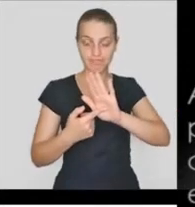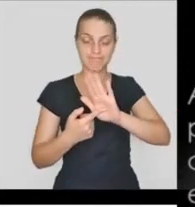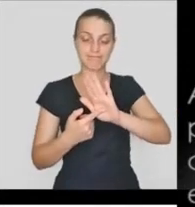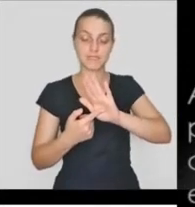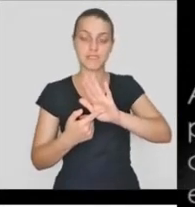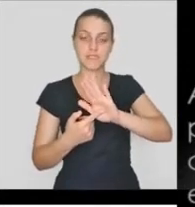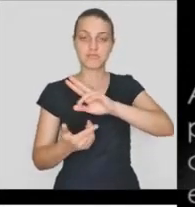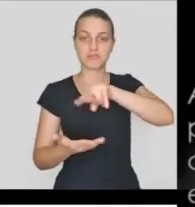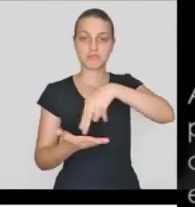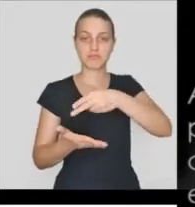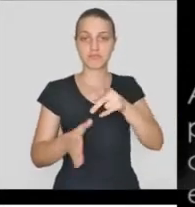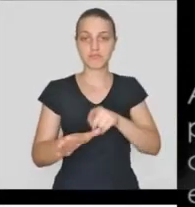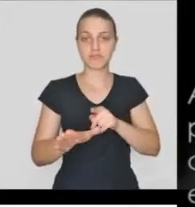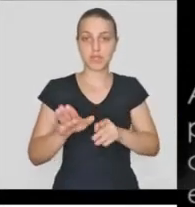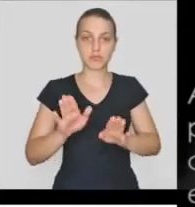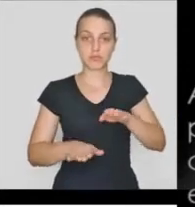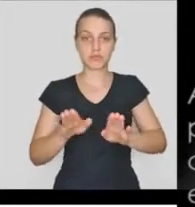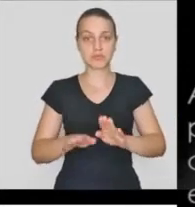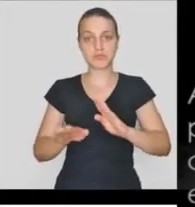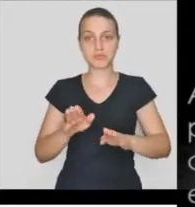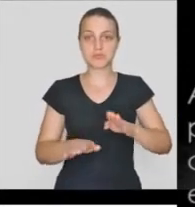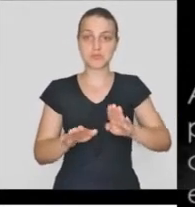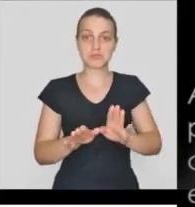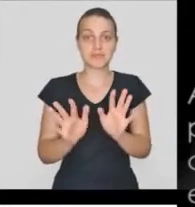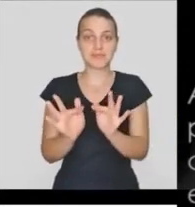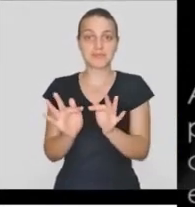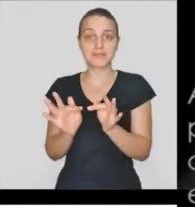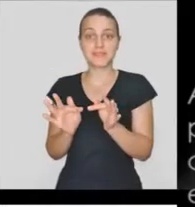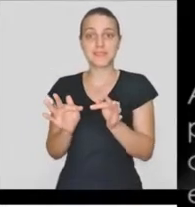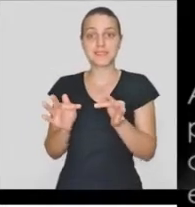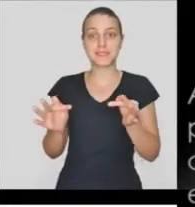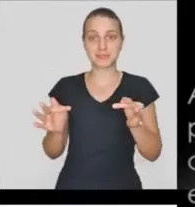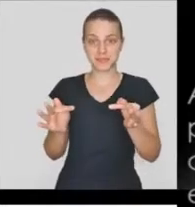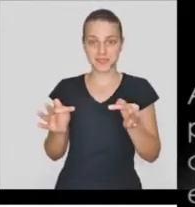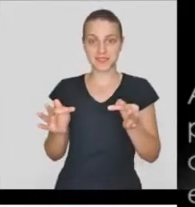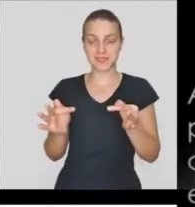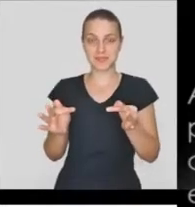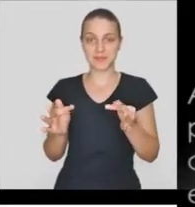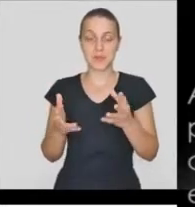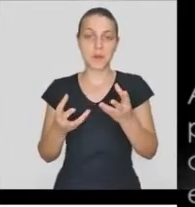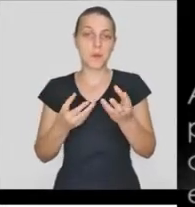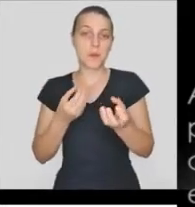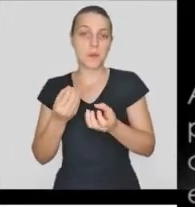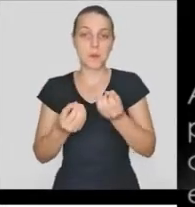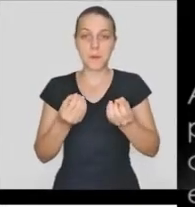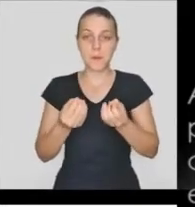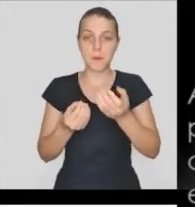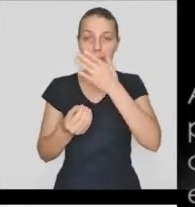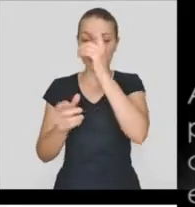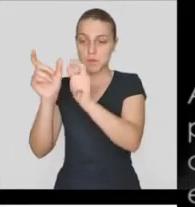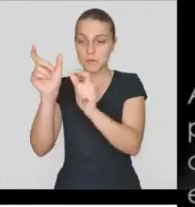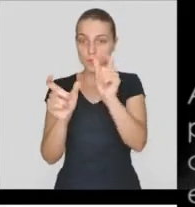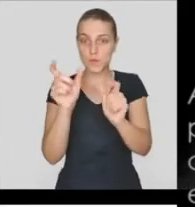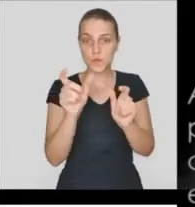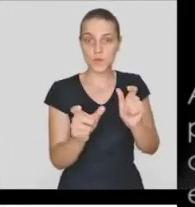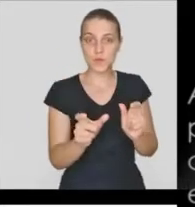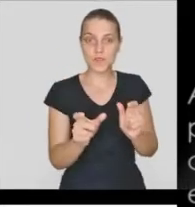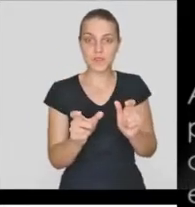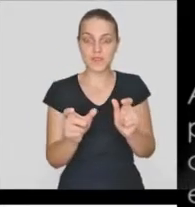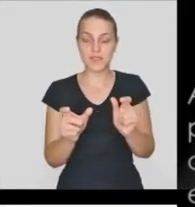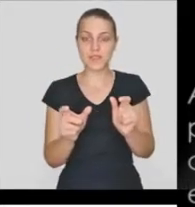Riverdance, existia uma coreografia bastante simples. A coreografia é a maneira como os dançarinos